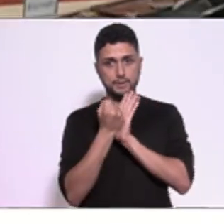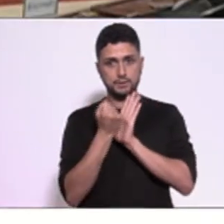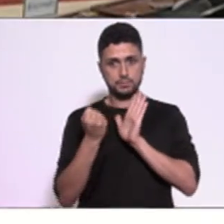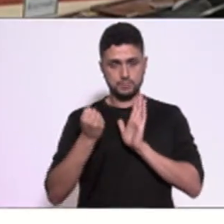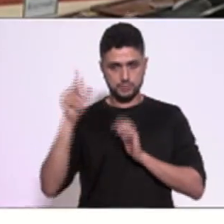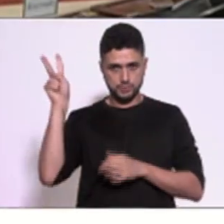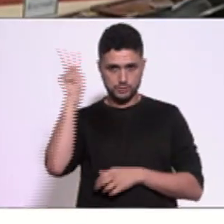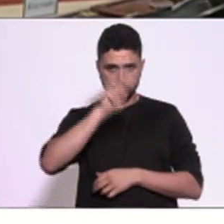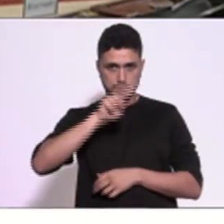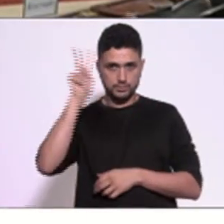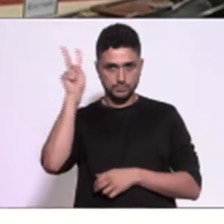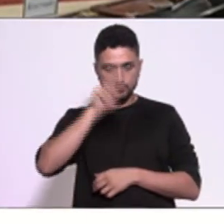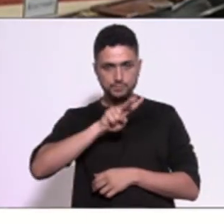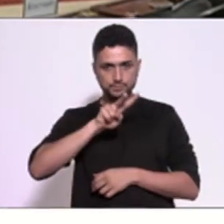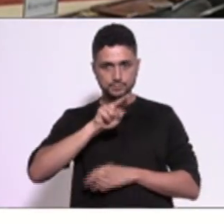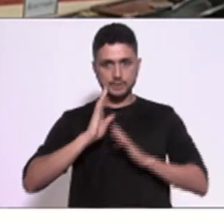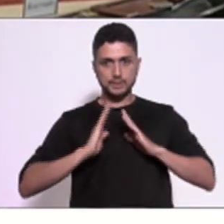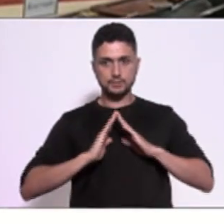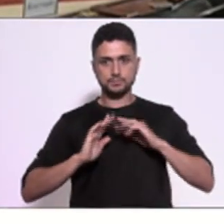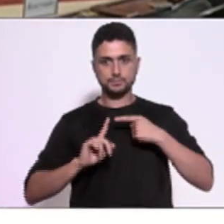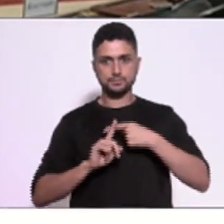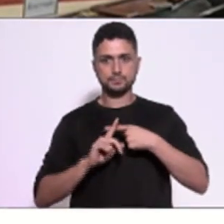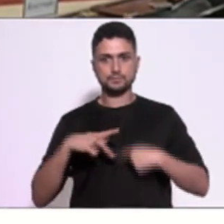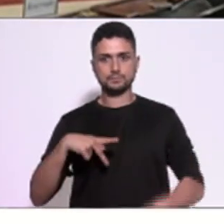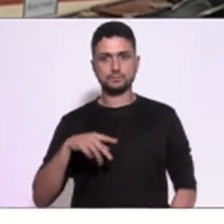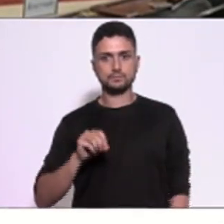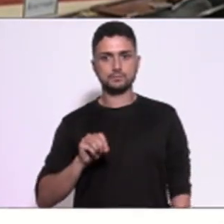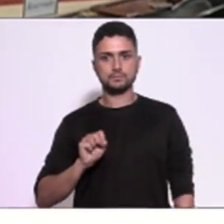Igreja Positivista do Brasil.